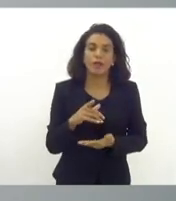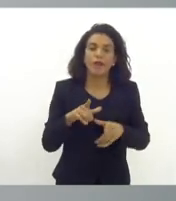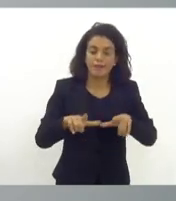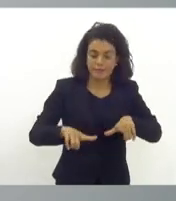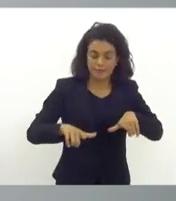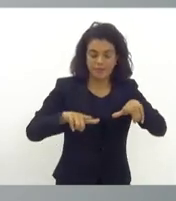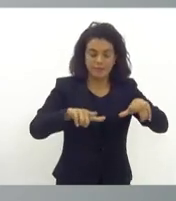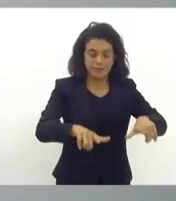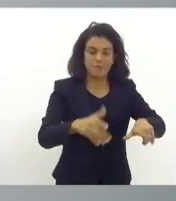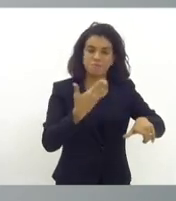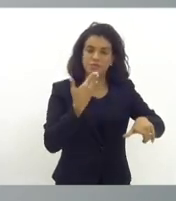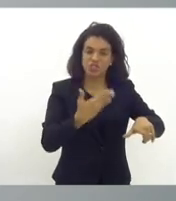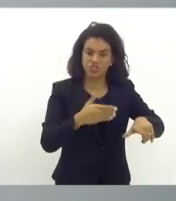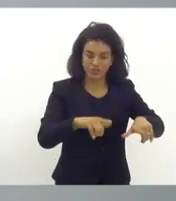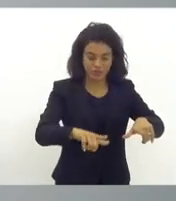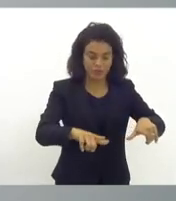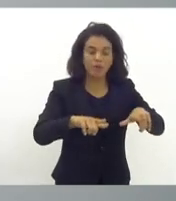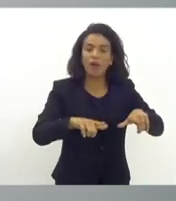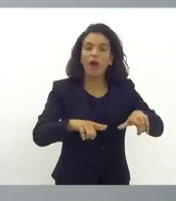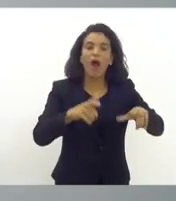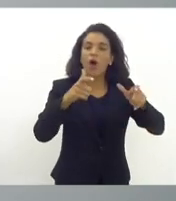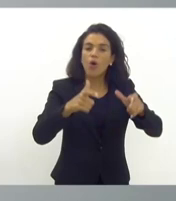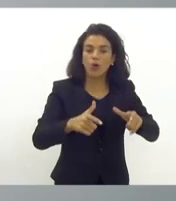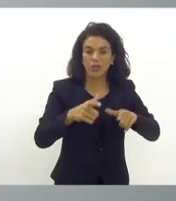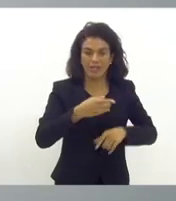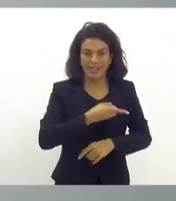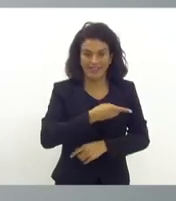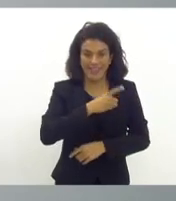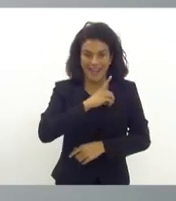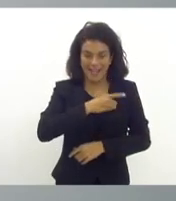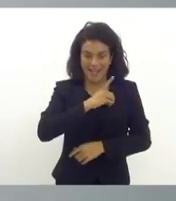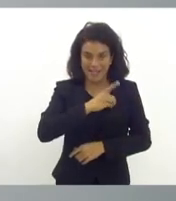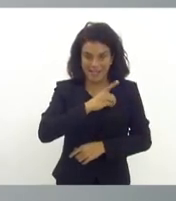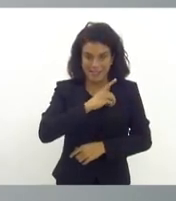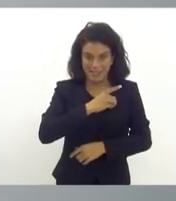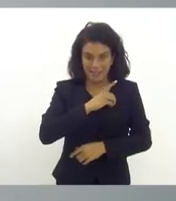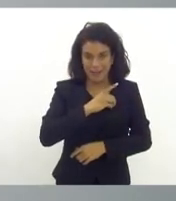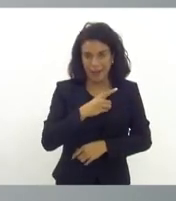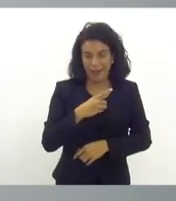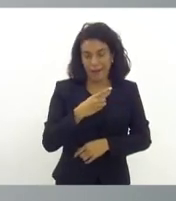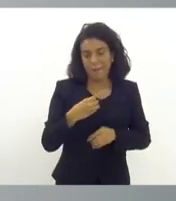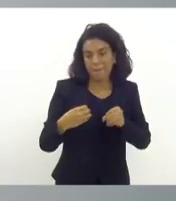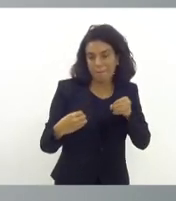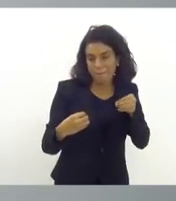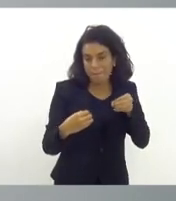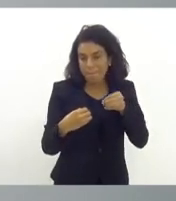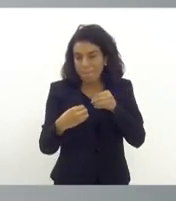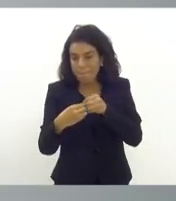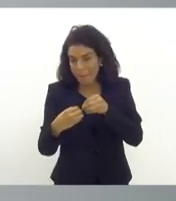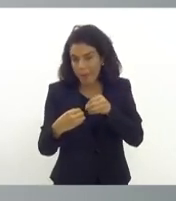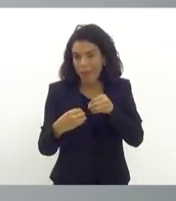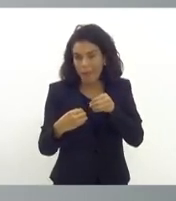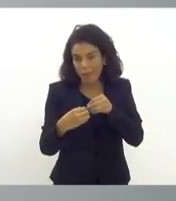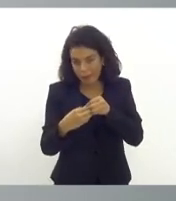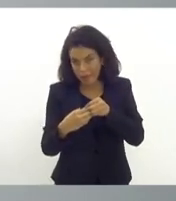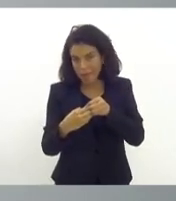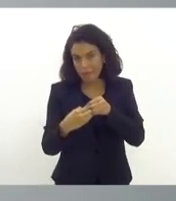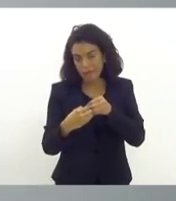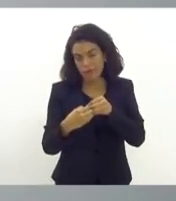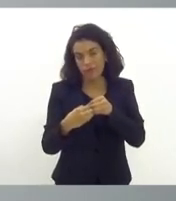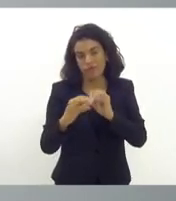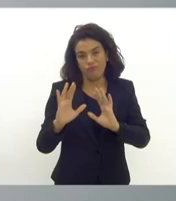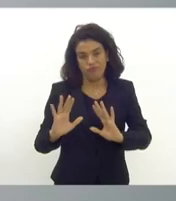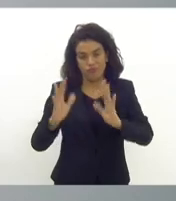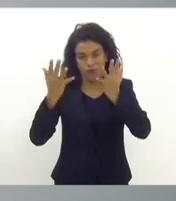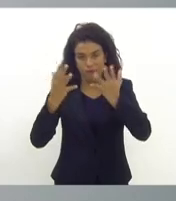são direcionados nas delegacias aonde o evento de da circunscrição onde o vento vai